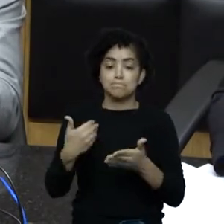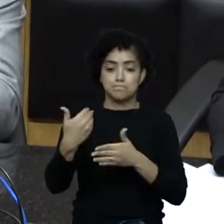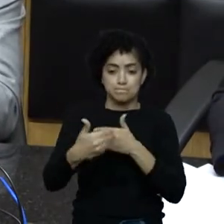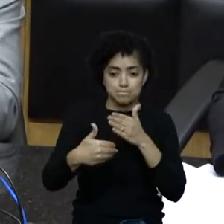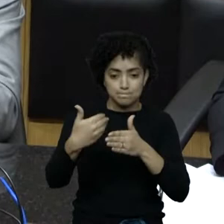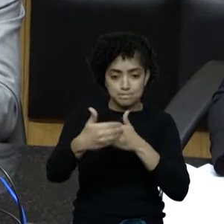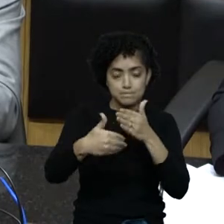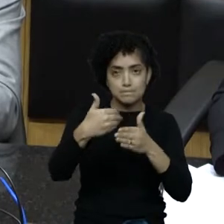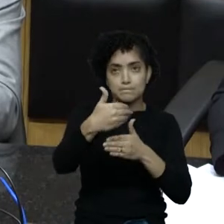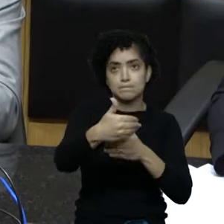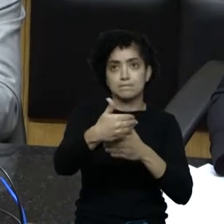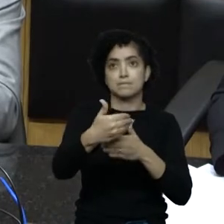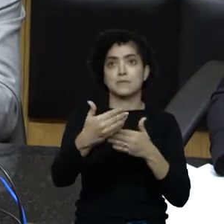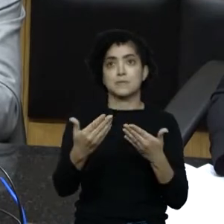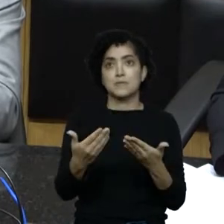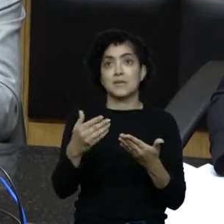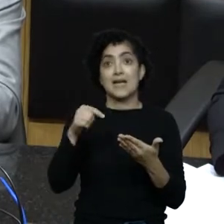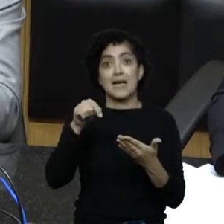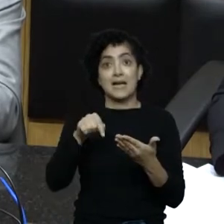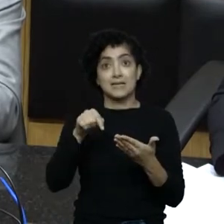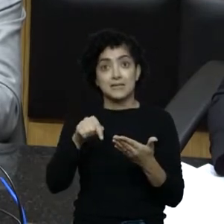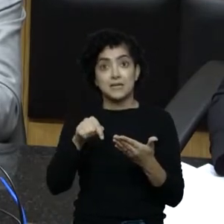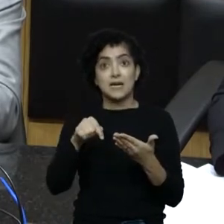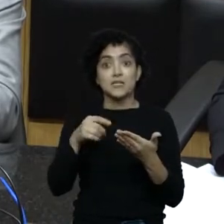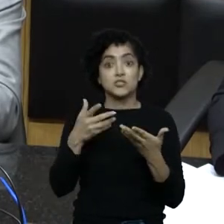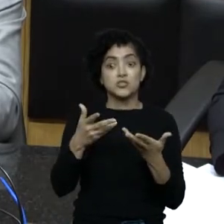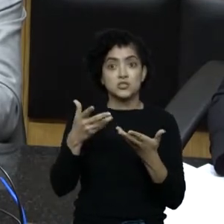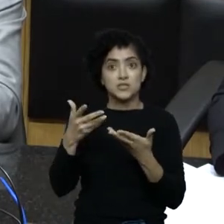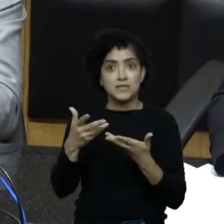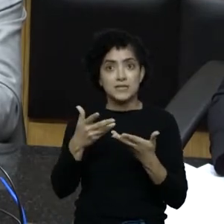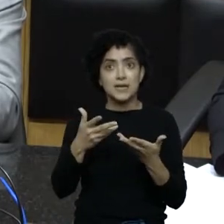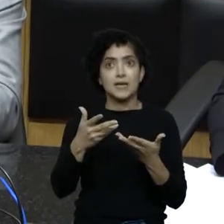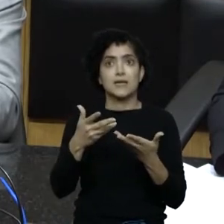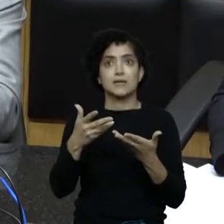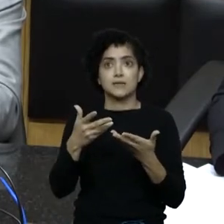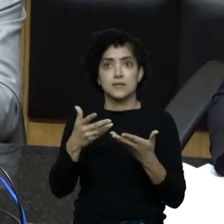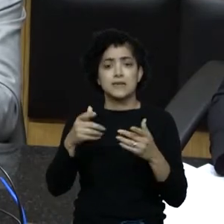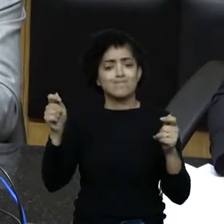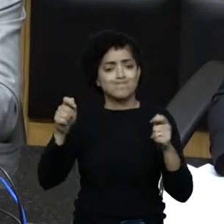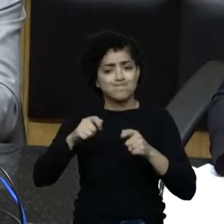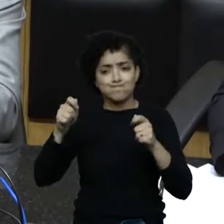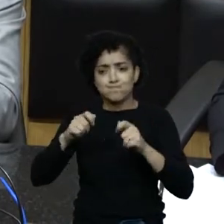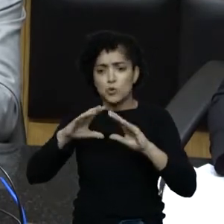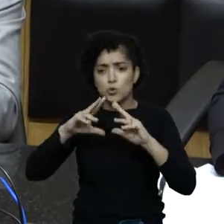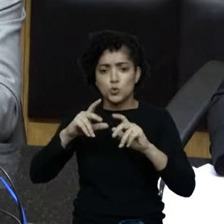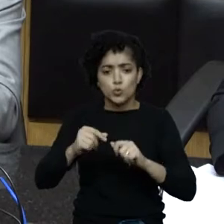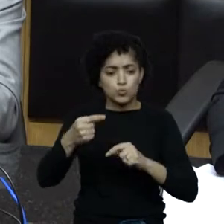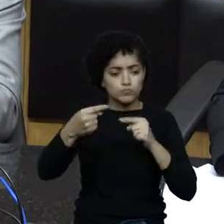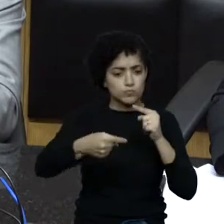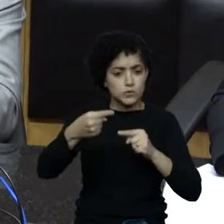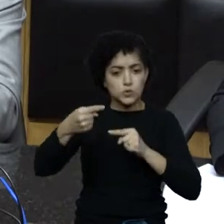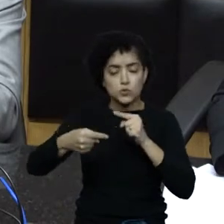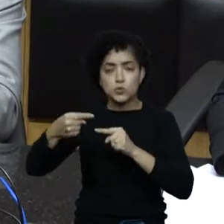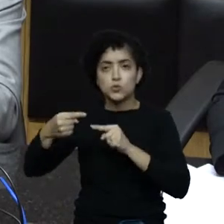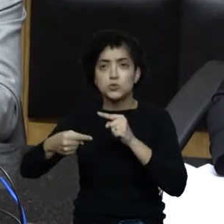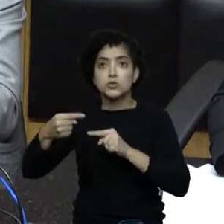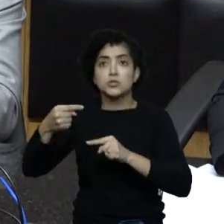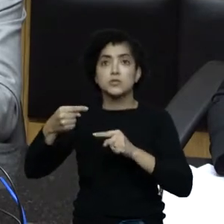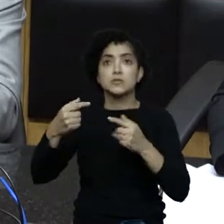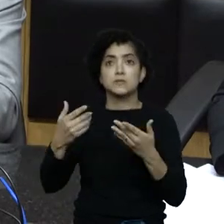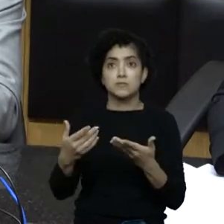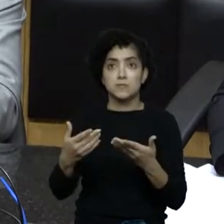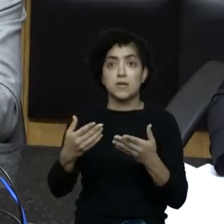tramitação aqui no Parlamento nós procuramos dar todas as possibilidades e discussão criamos